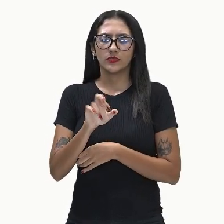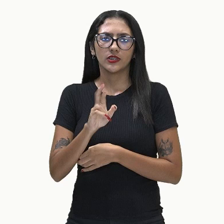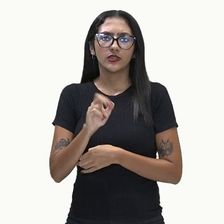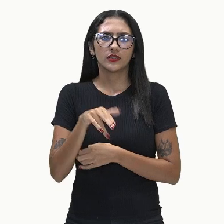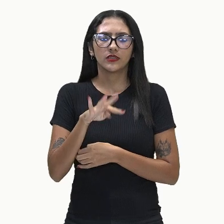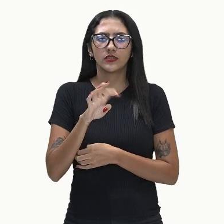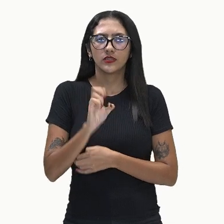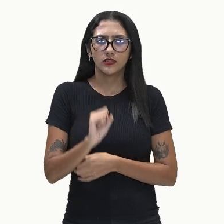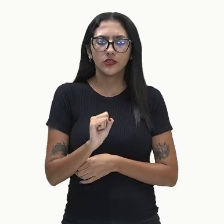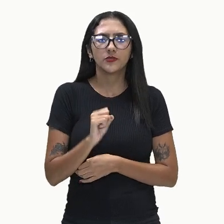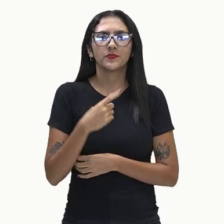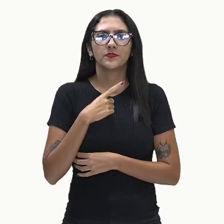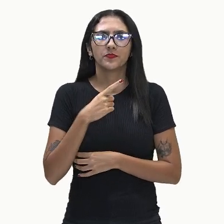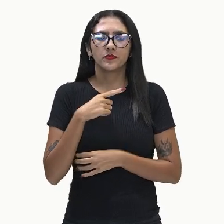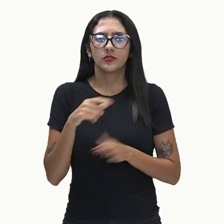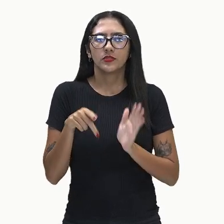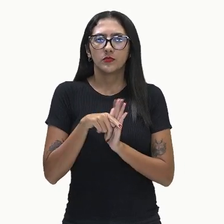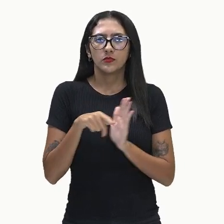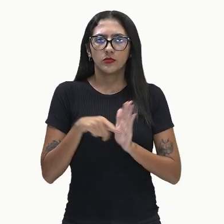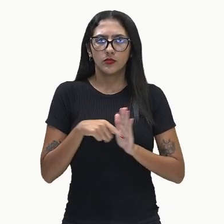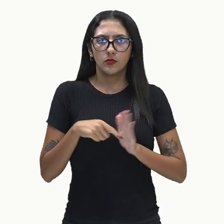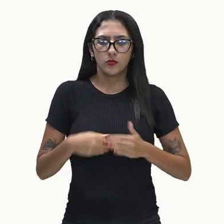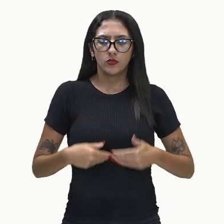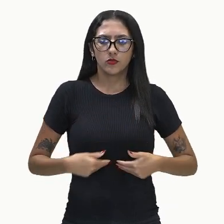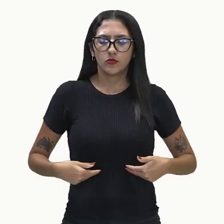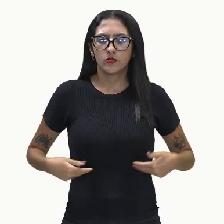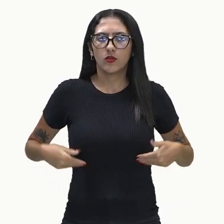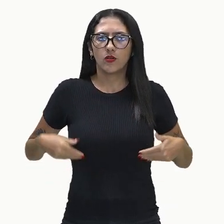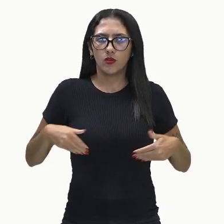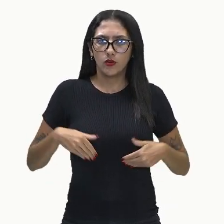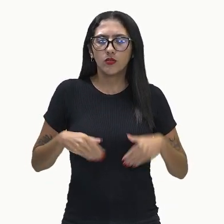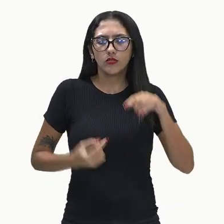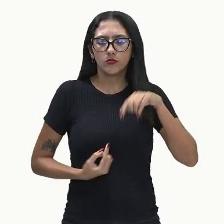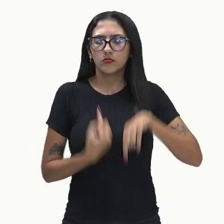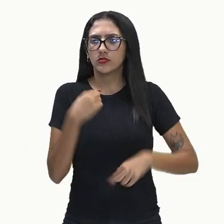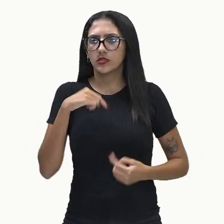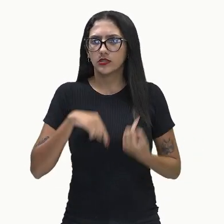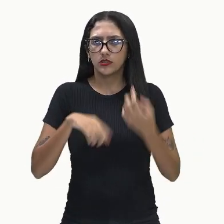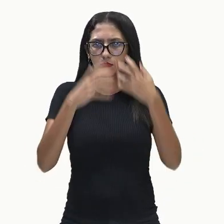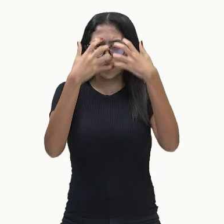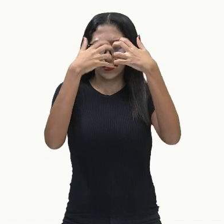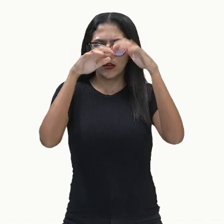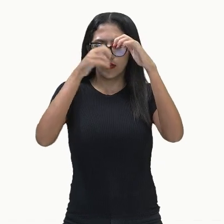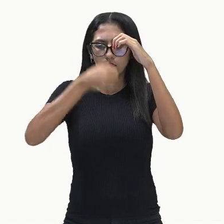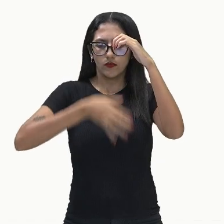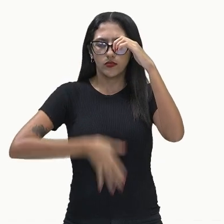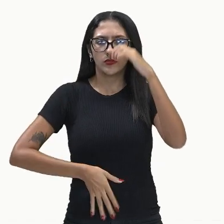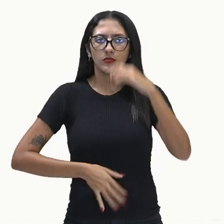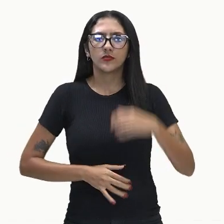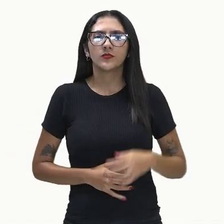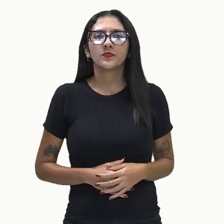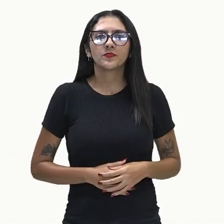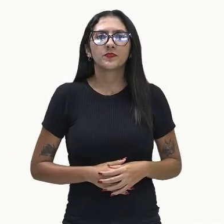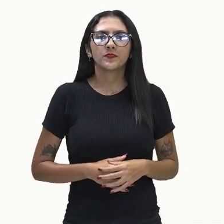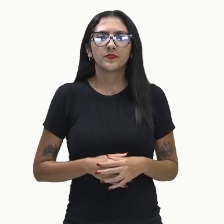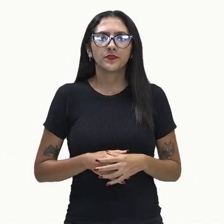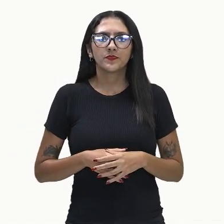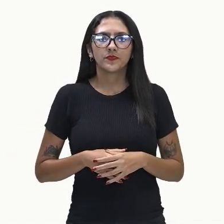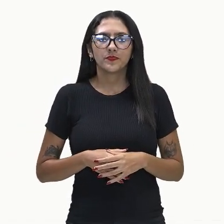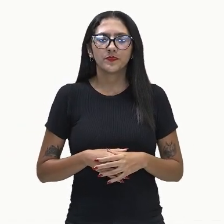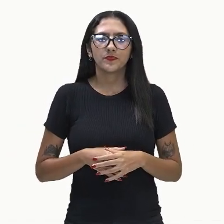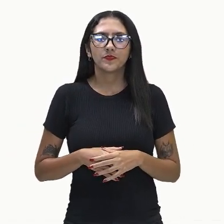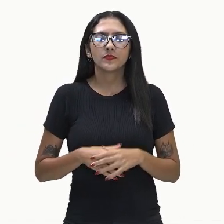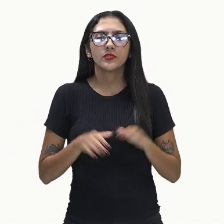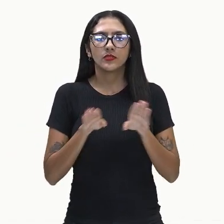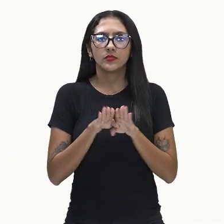vem dos órgãos para o sistema nervoso. Então, os nossos nervos, eles têm